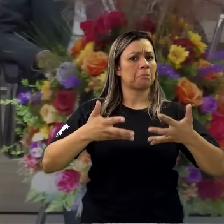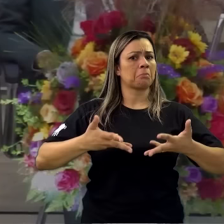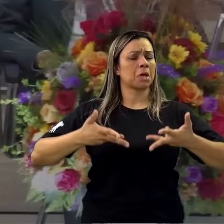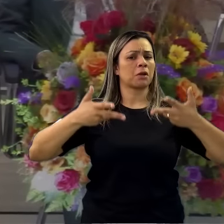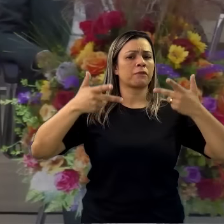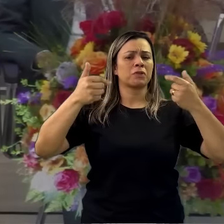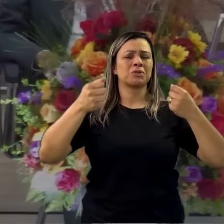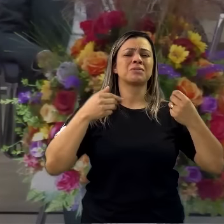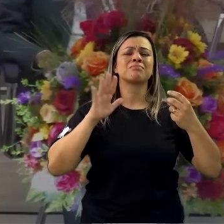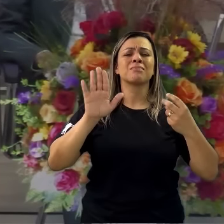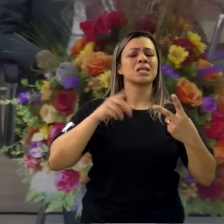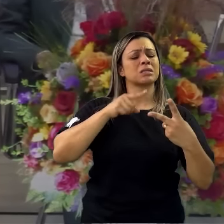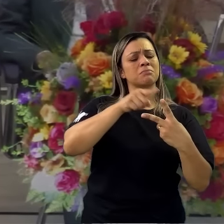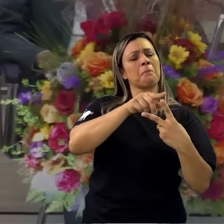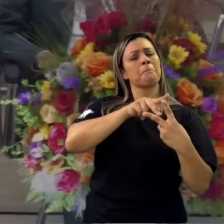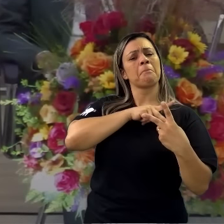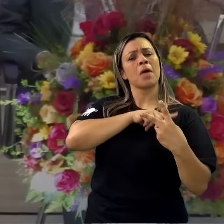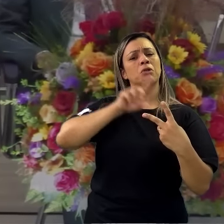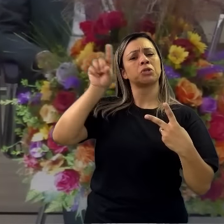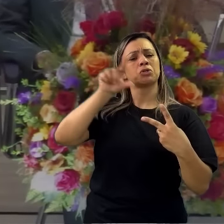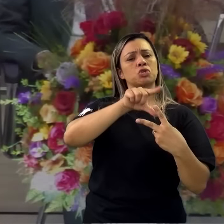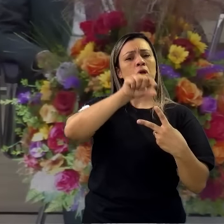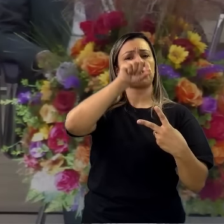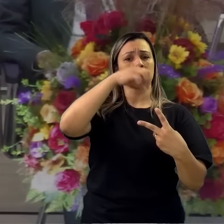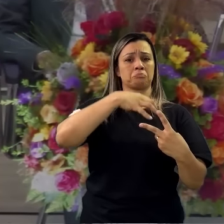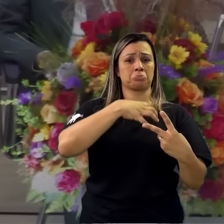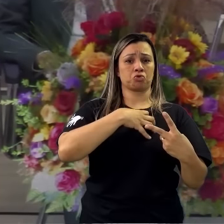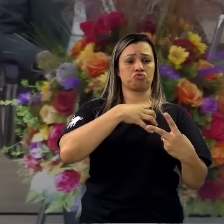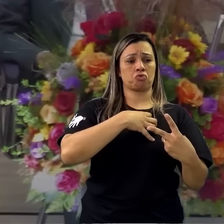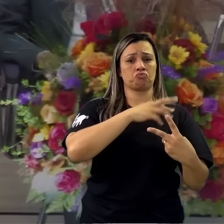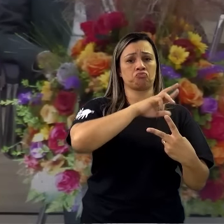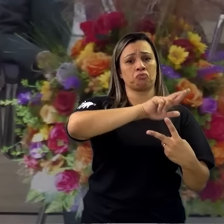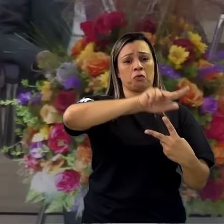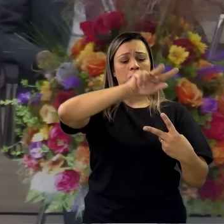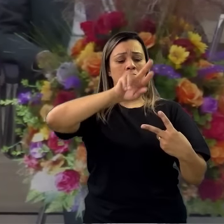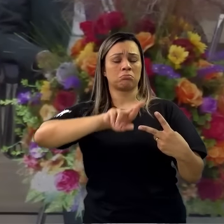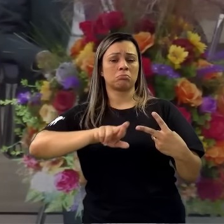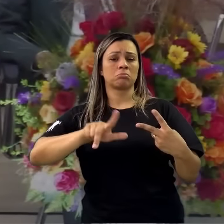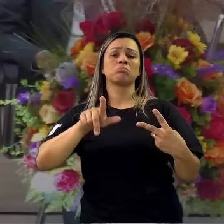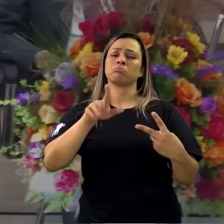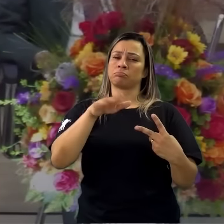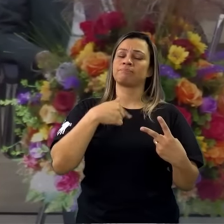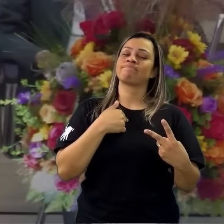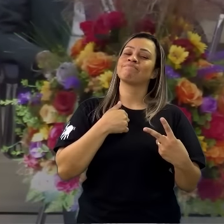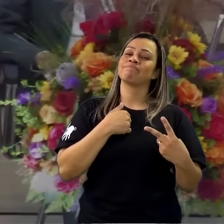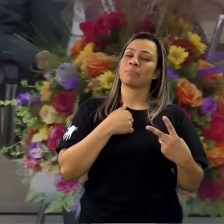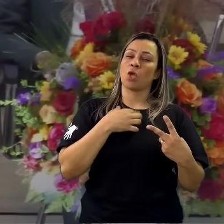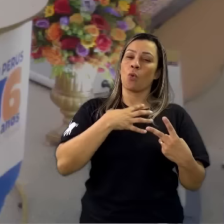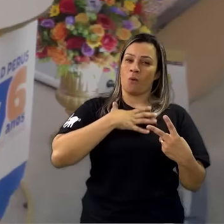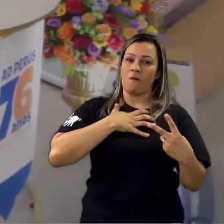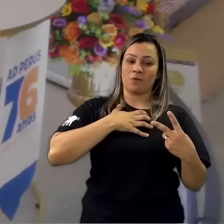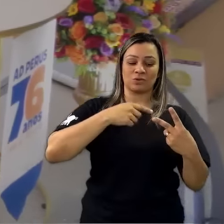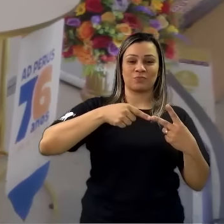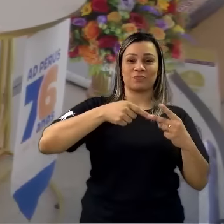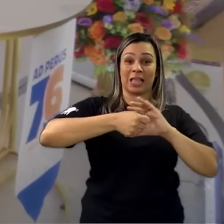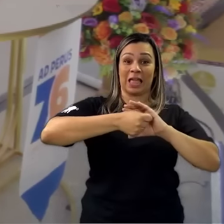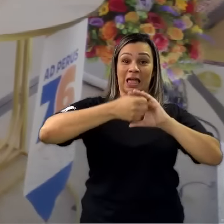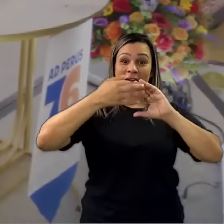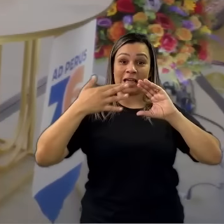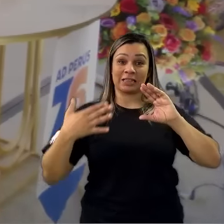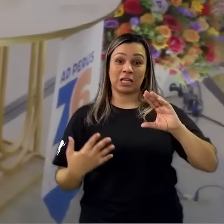Paulo Deus chamou para uma porção Barnabé chamou para outra só para os irmãos tem uma base uma das coisas que eu gosto na característica de Barnabé e